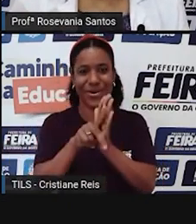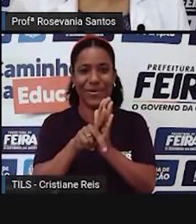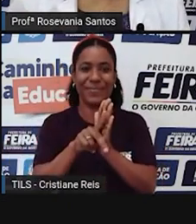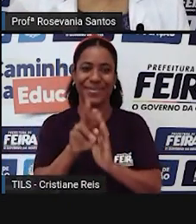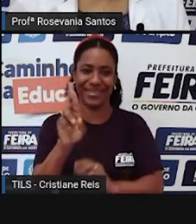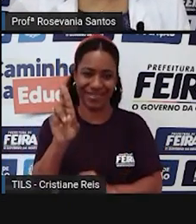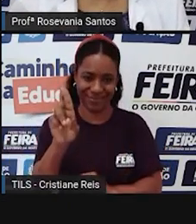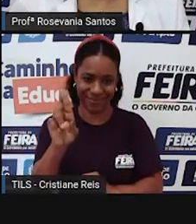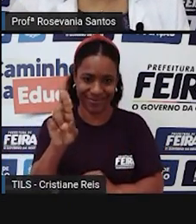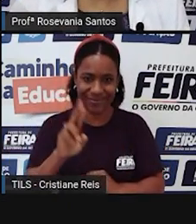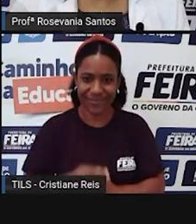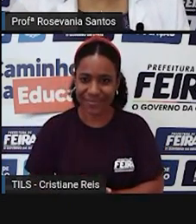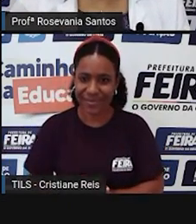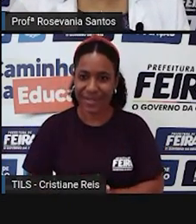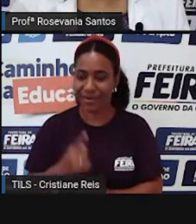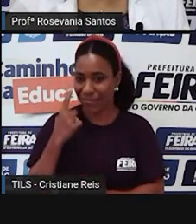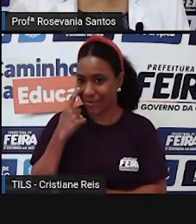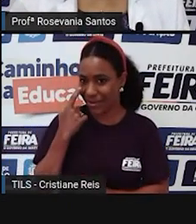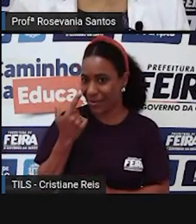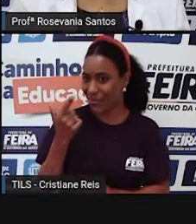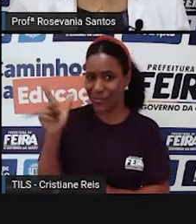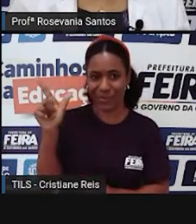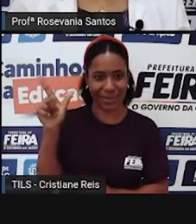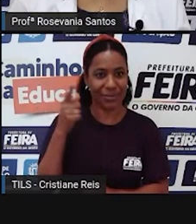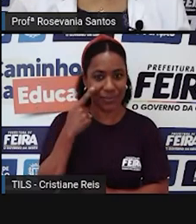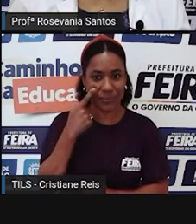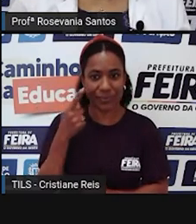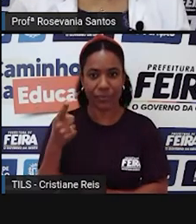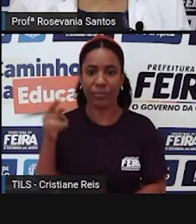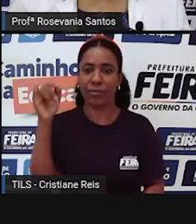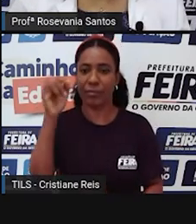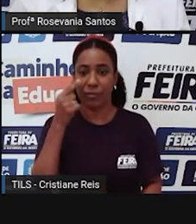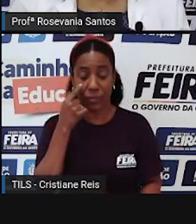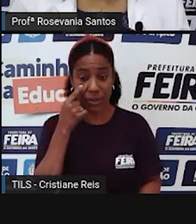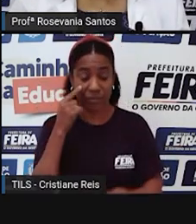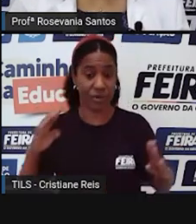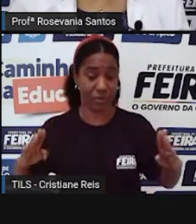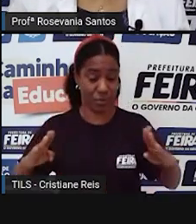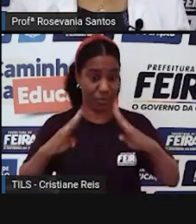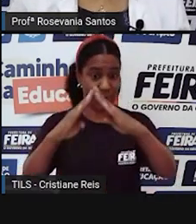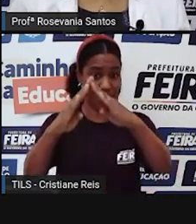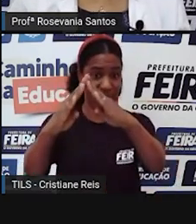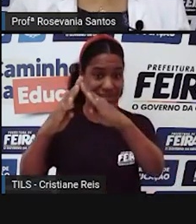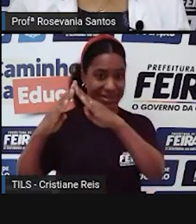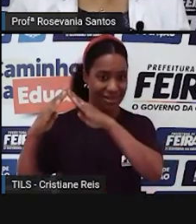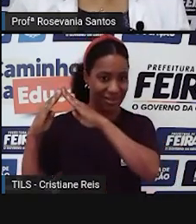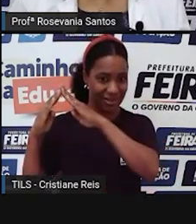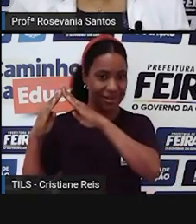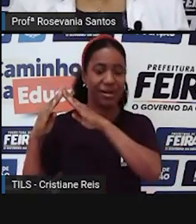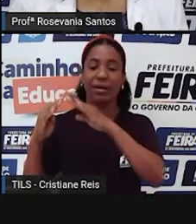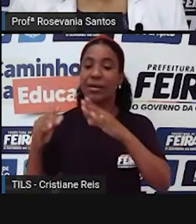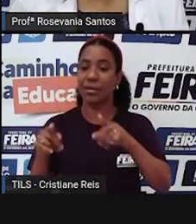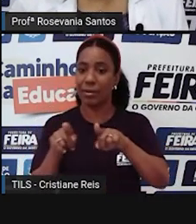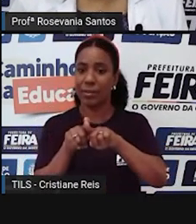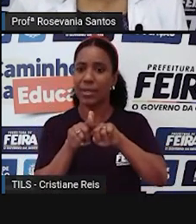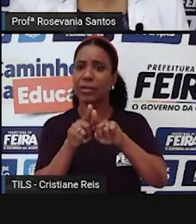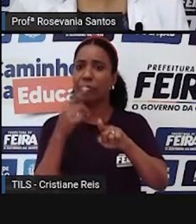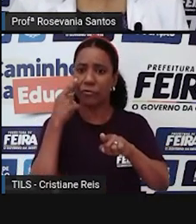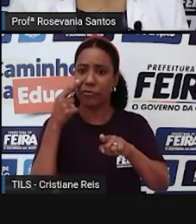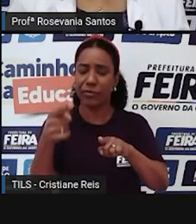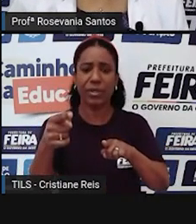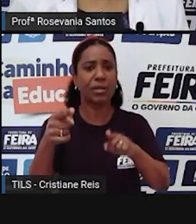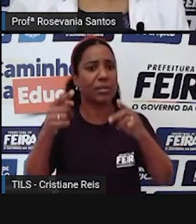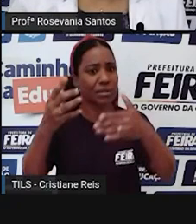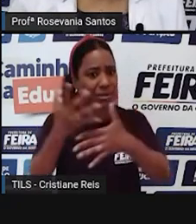homem fez. Olha para essa outra paisagem aqui, né? Aqui a gente tem uma área de uma casa e aqui nós temos uma área de um centro